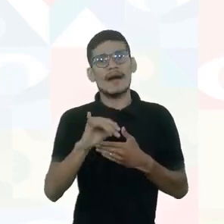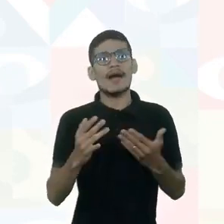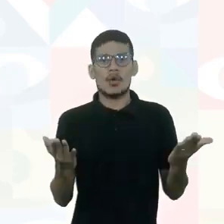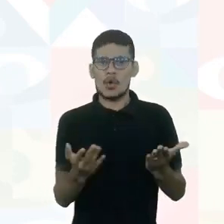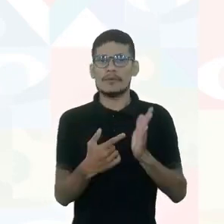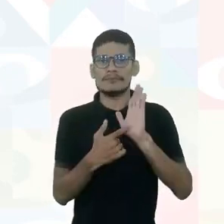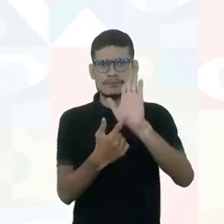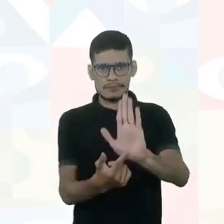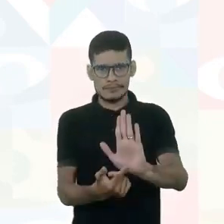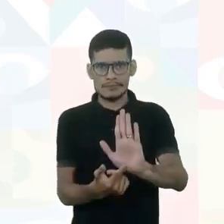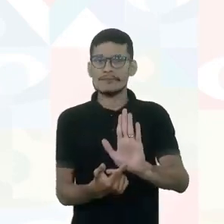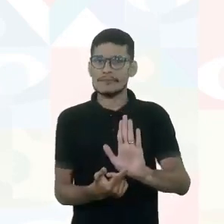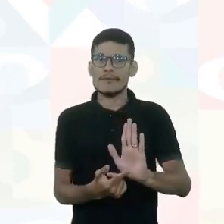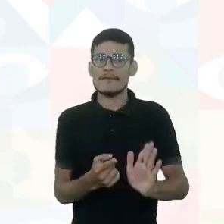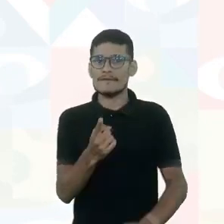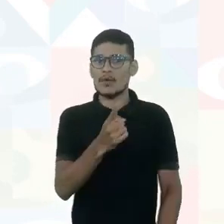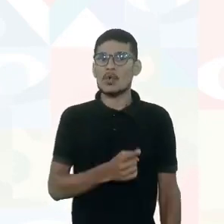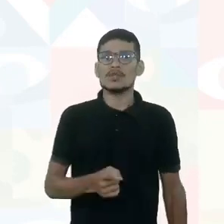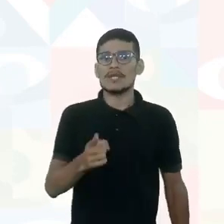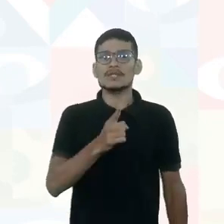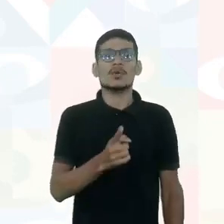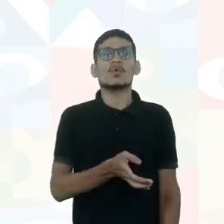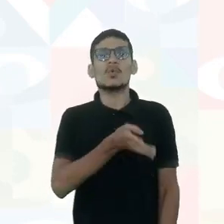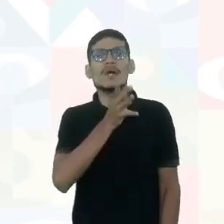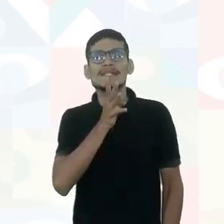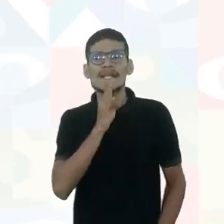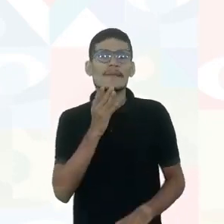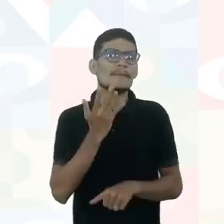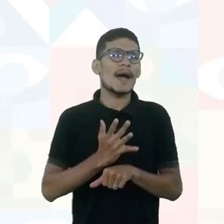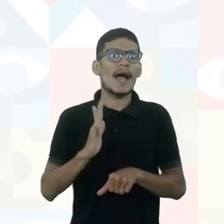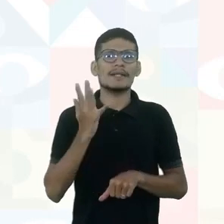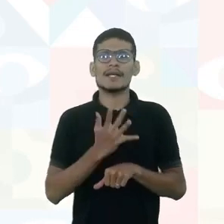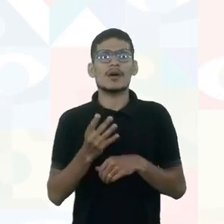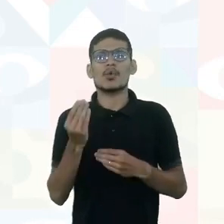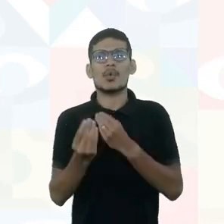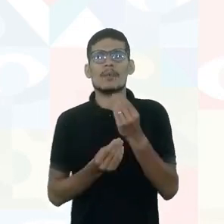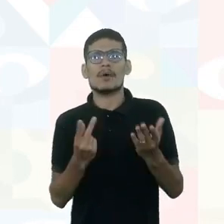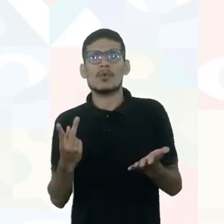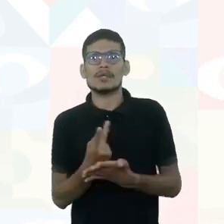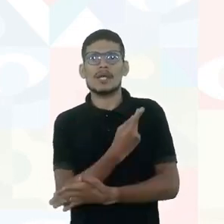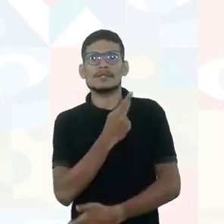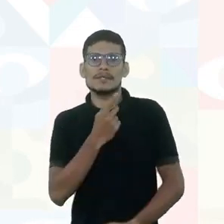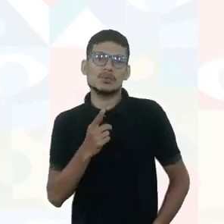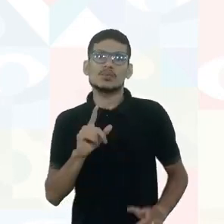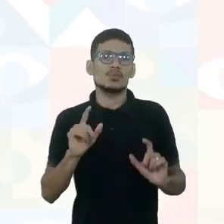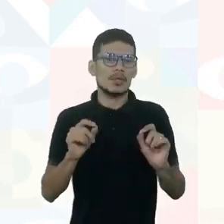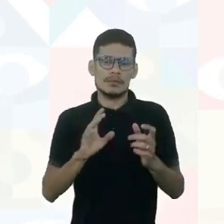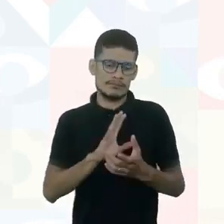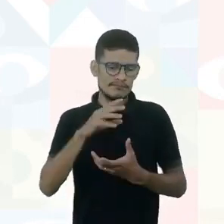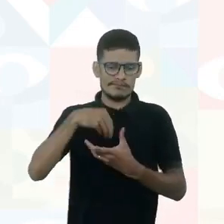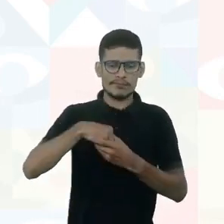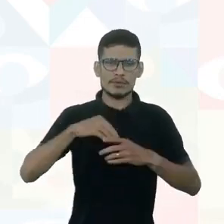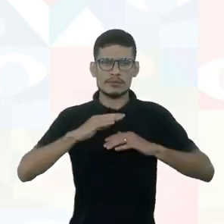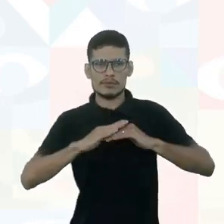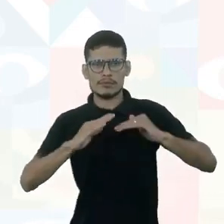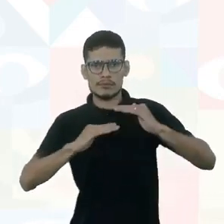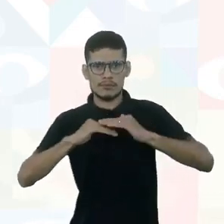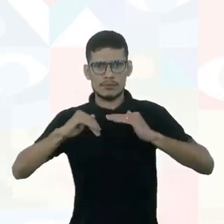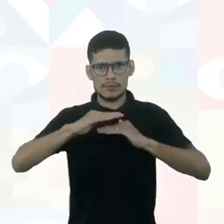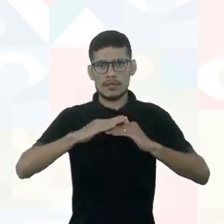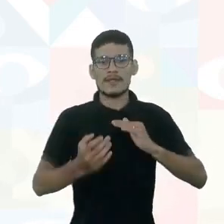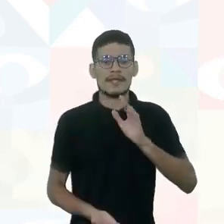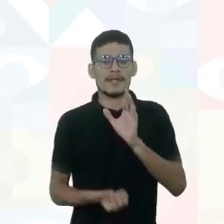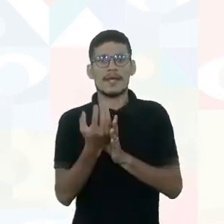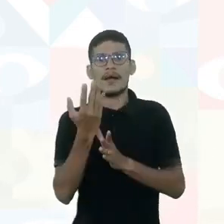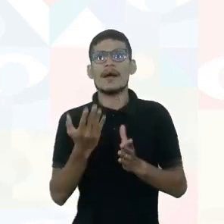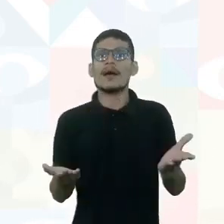agora. Você vai conhecer na prática como funciona as camadas. A gente vai